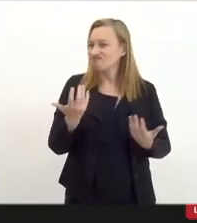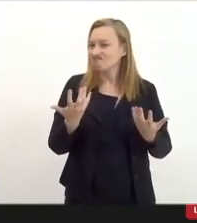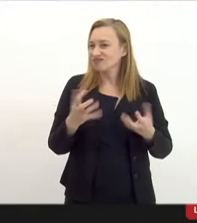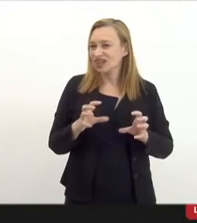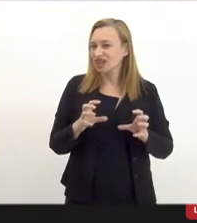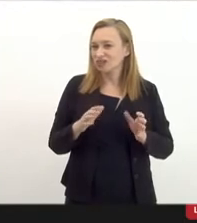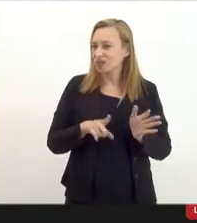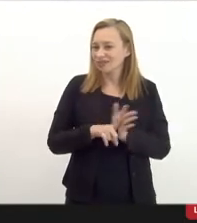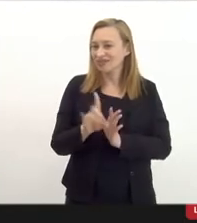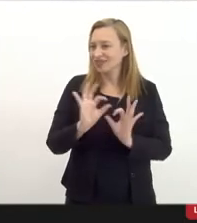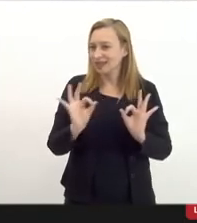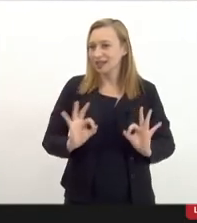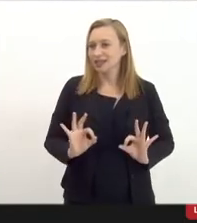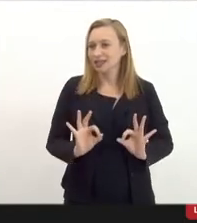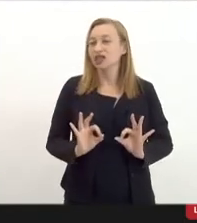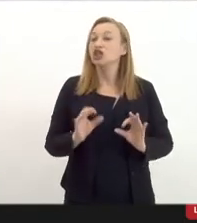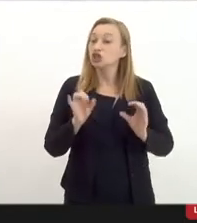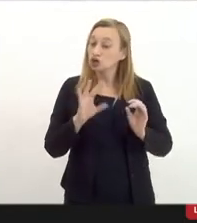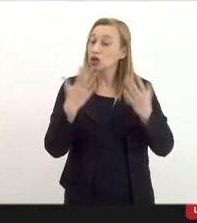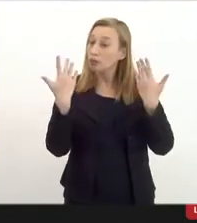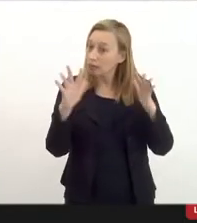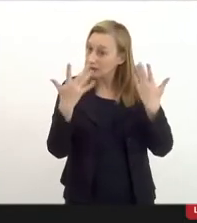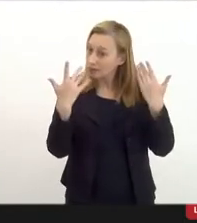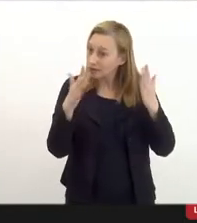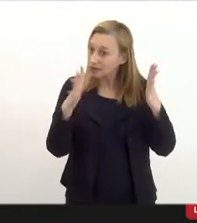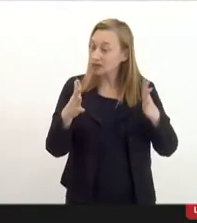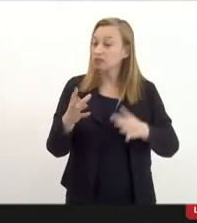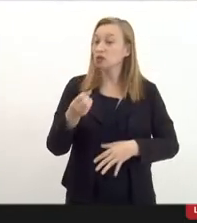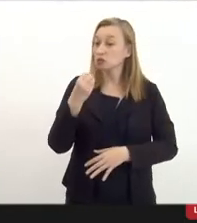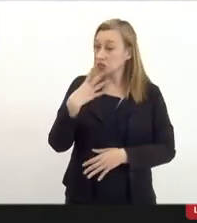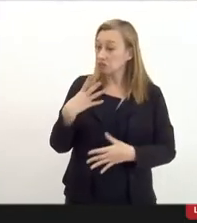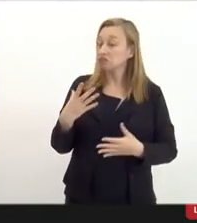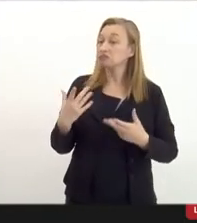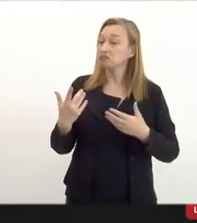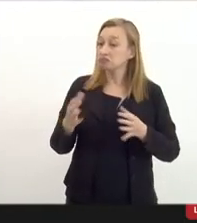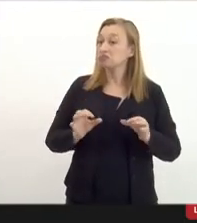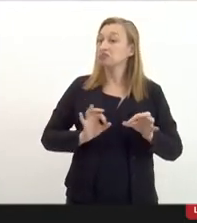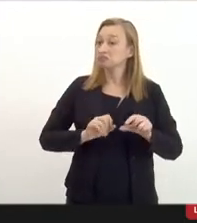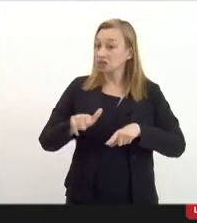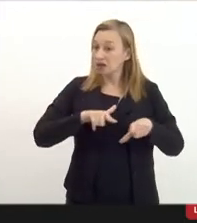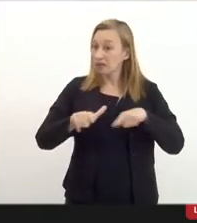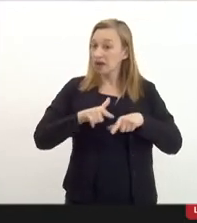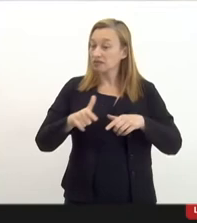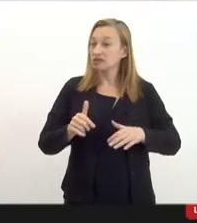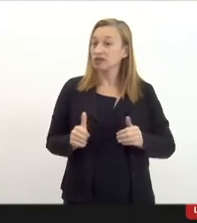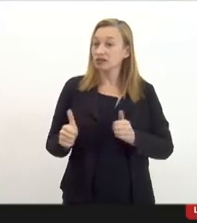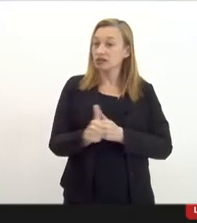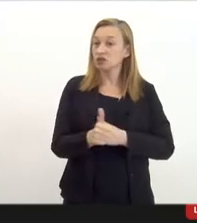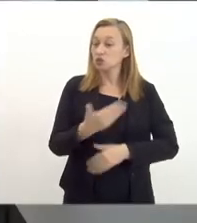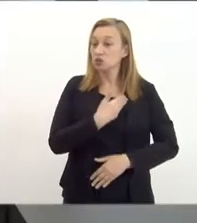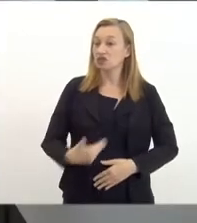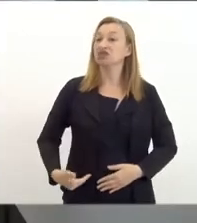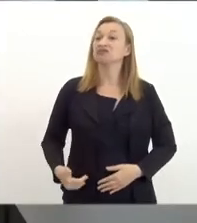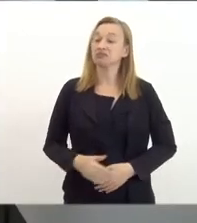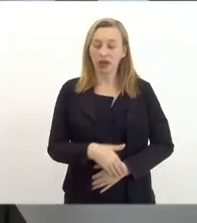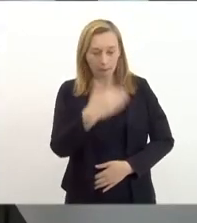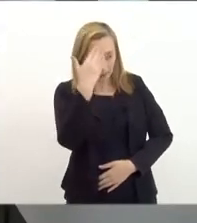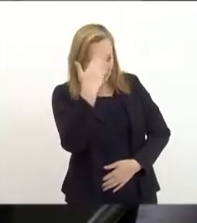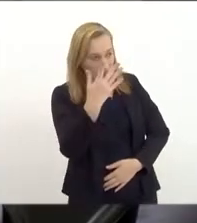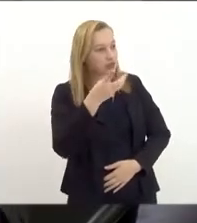de fazer uma pergunta aí Eu acho que é parabenizado pela tela que tem a frente do governo e